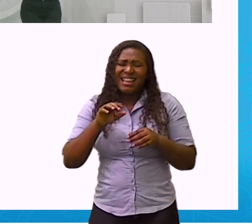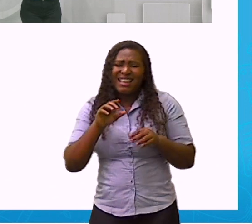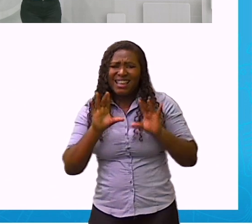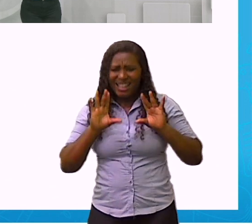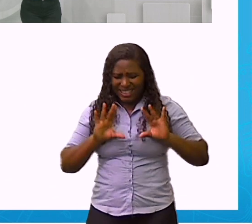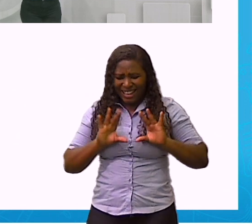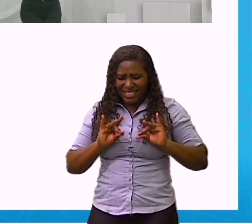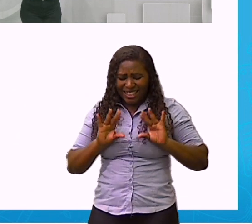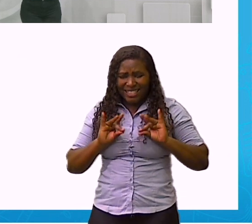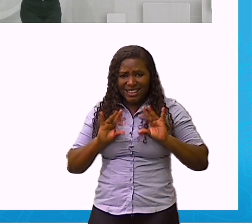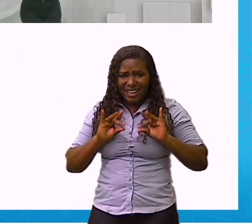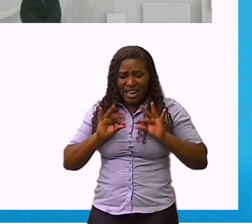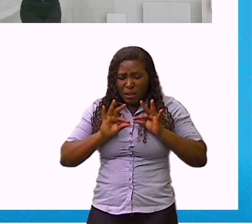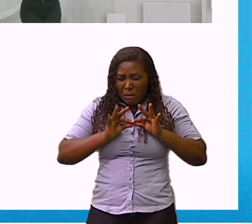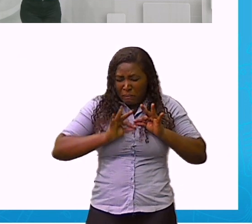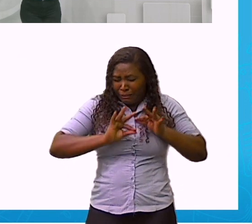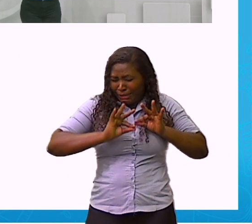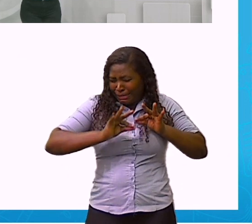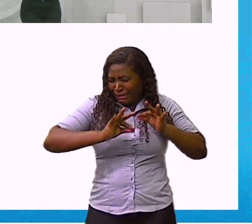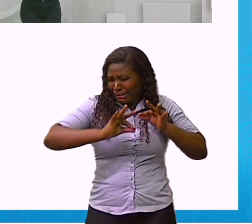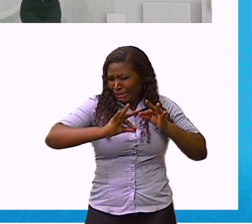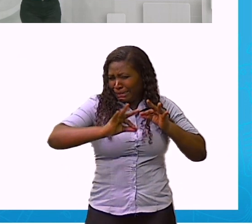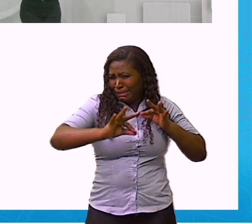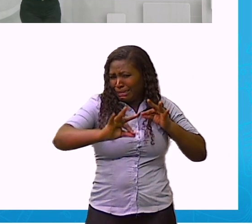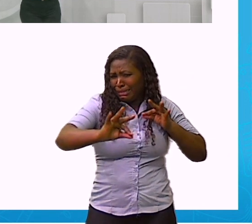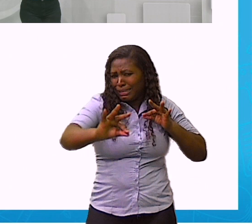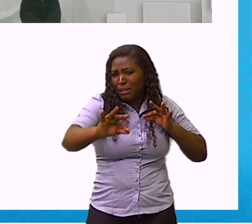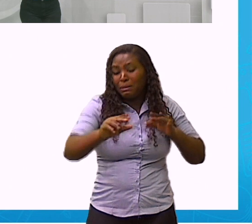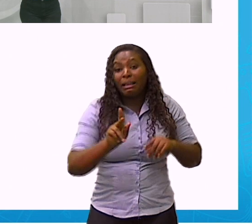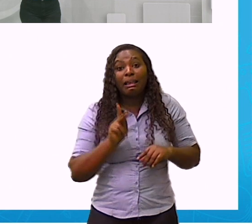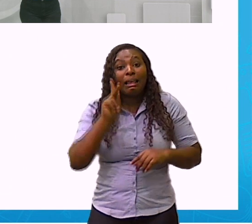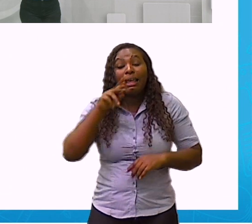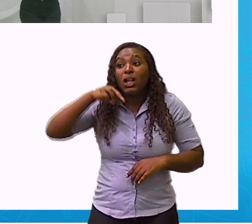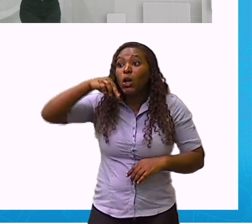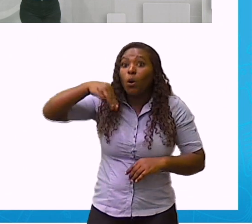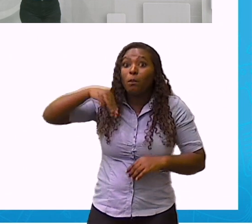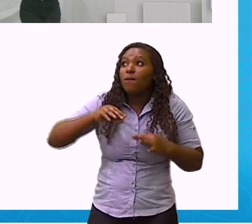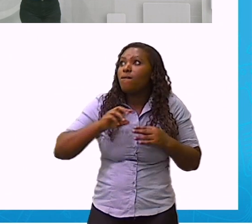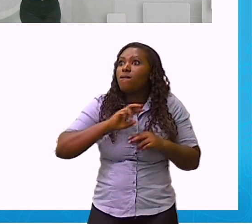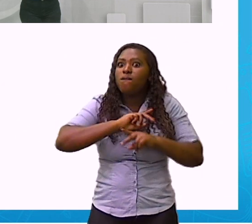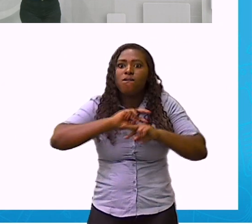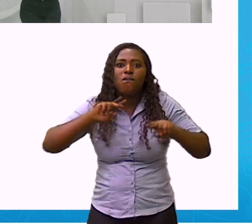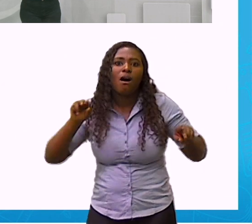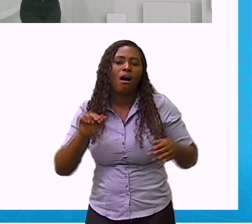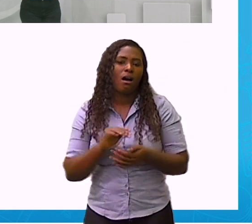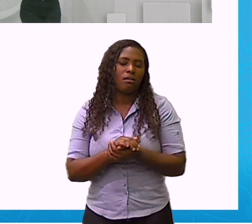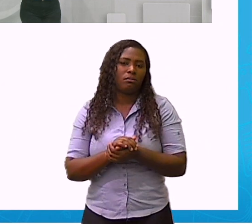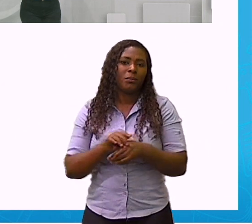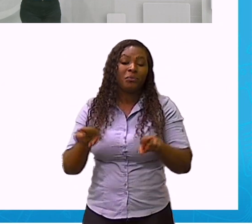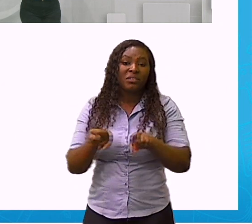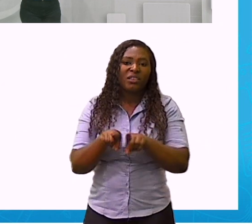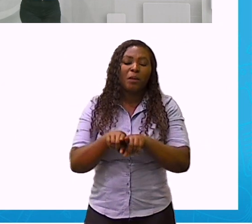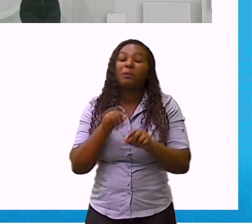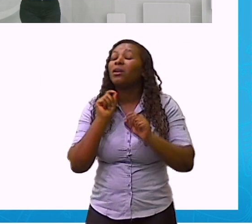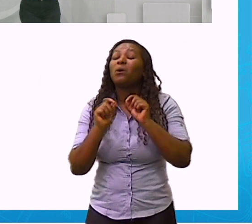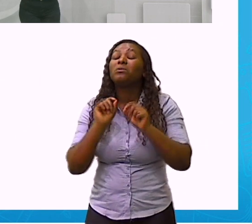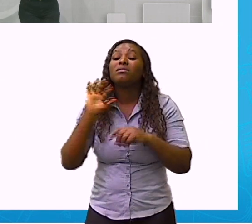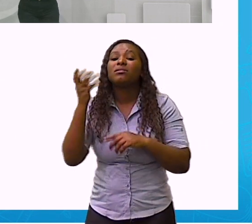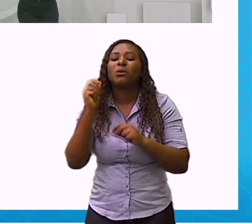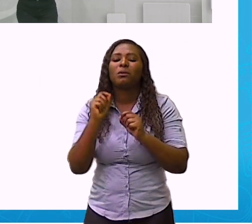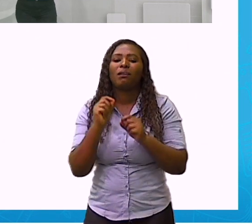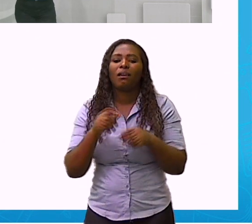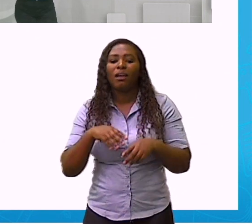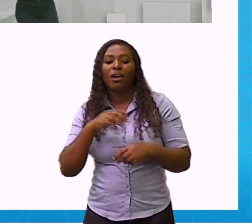as cidades ribeirinhas, provocando escassez de água, diminuição da pesca, do comércio e